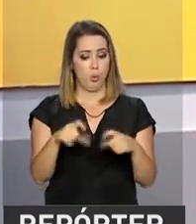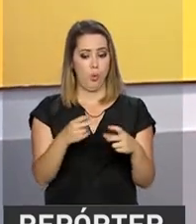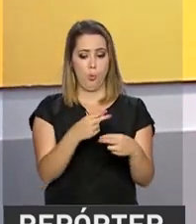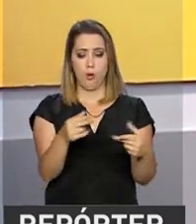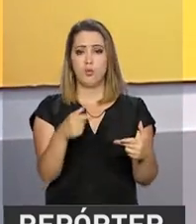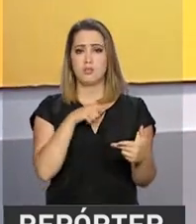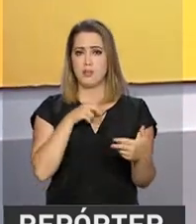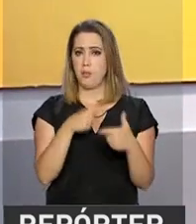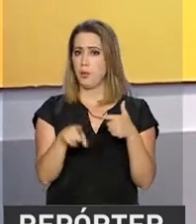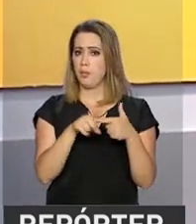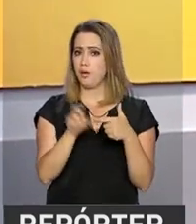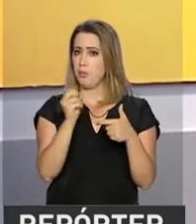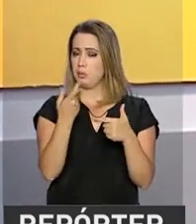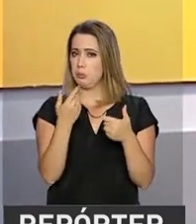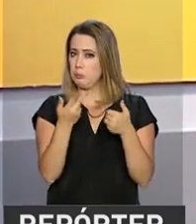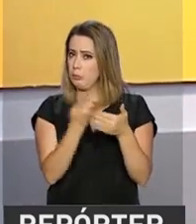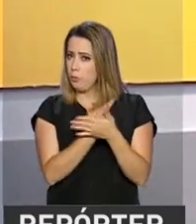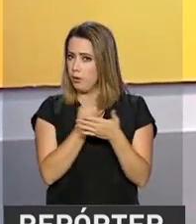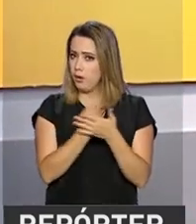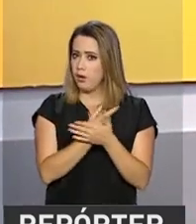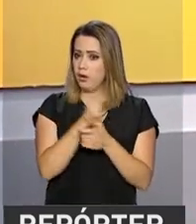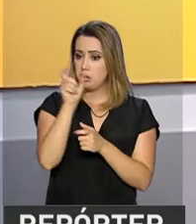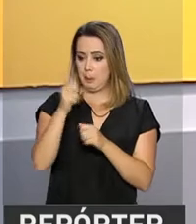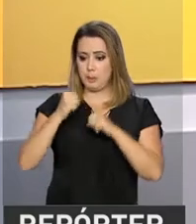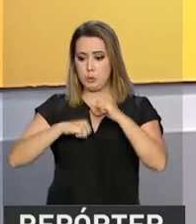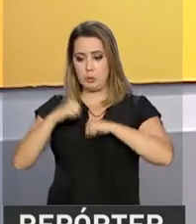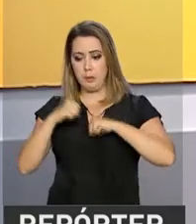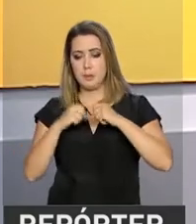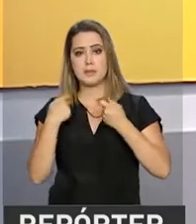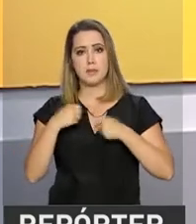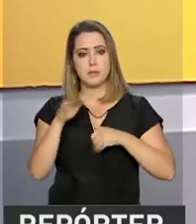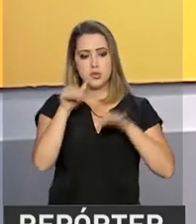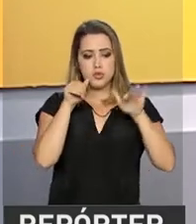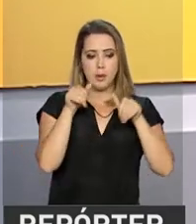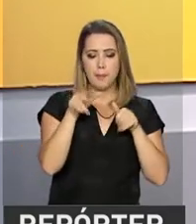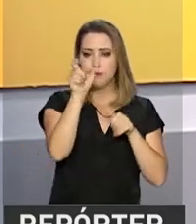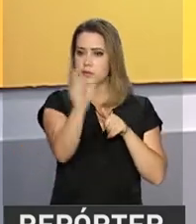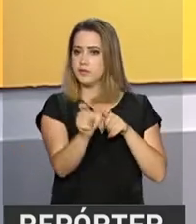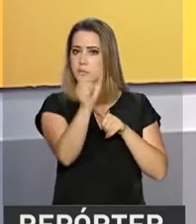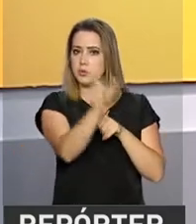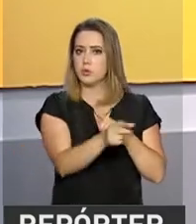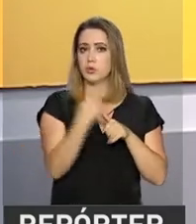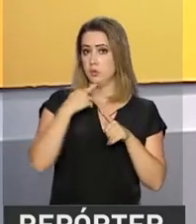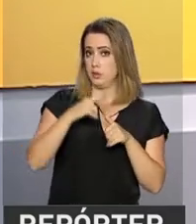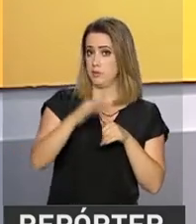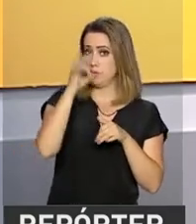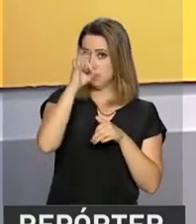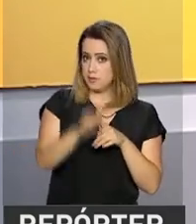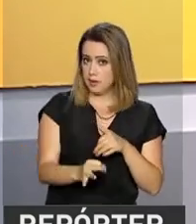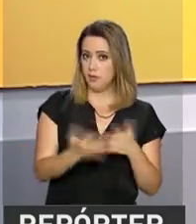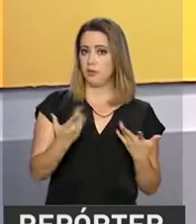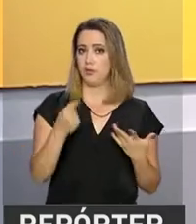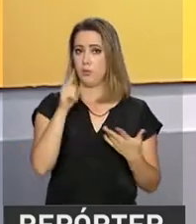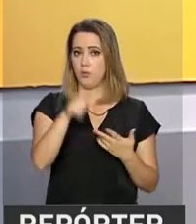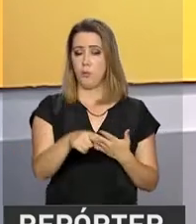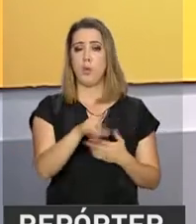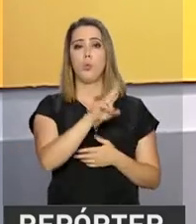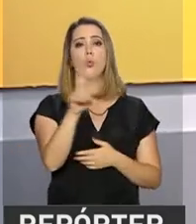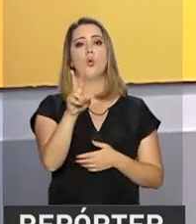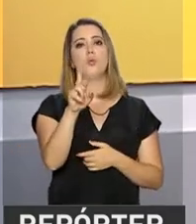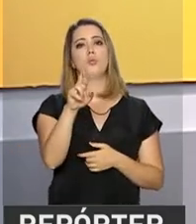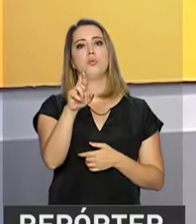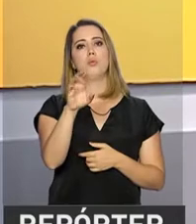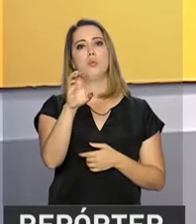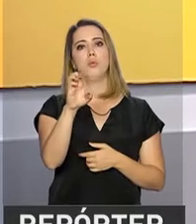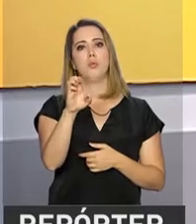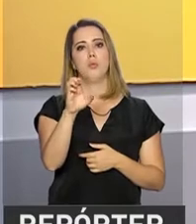de problema o defeito o fabricante deve fazer um chamamento ao consumidor para solucionar a situação isso é chamado de recall que em